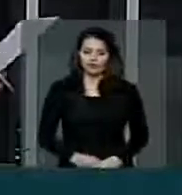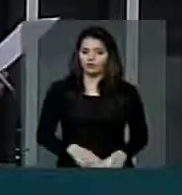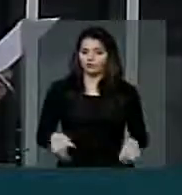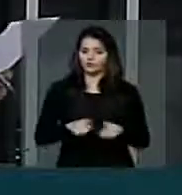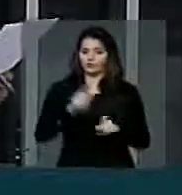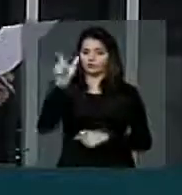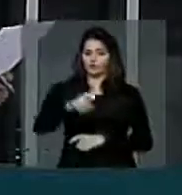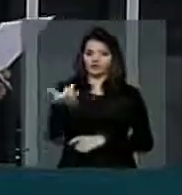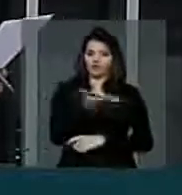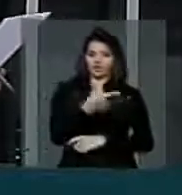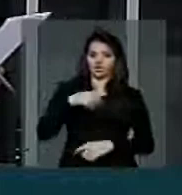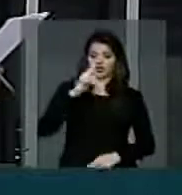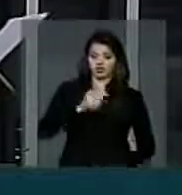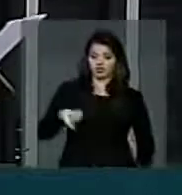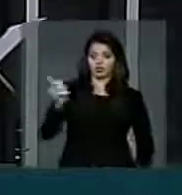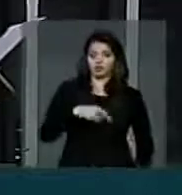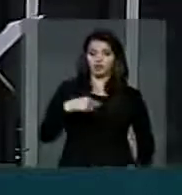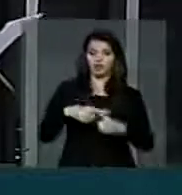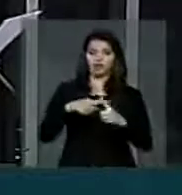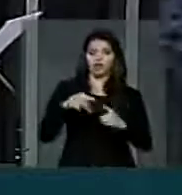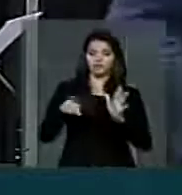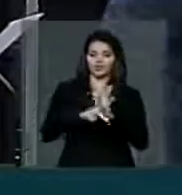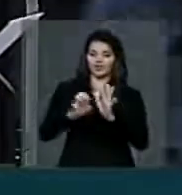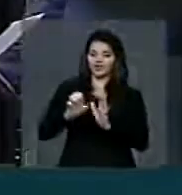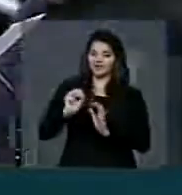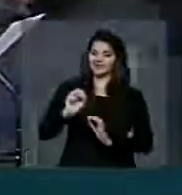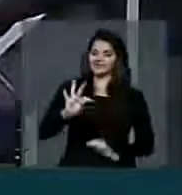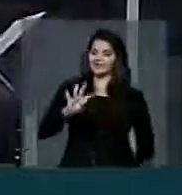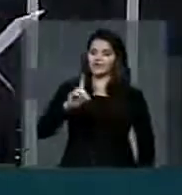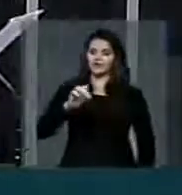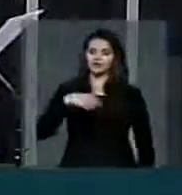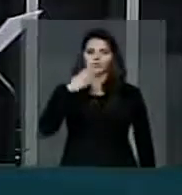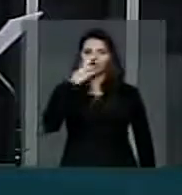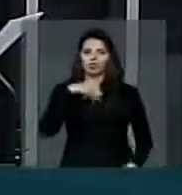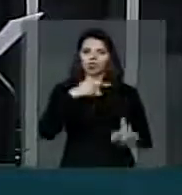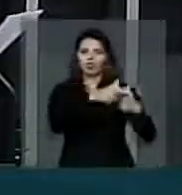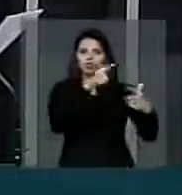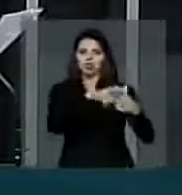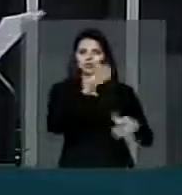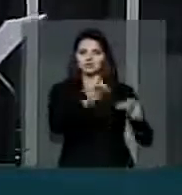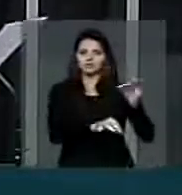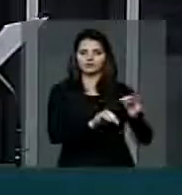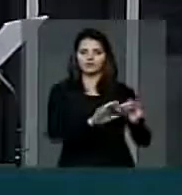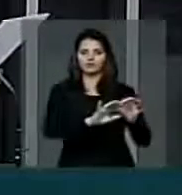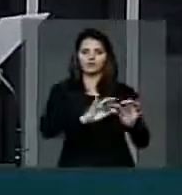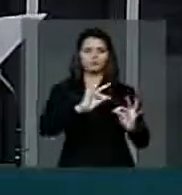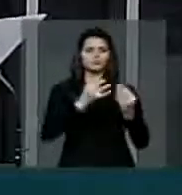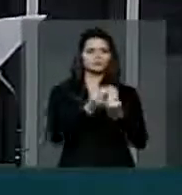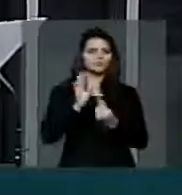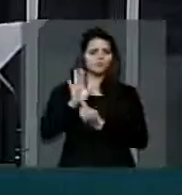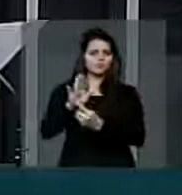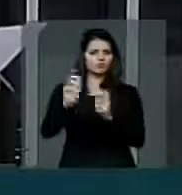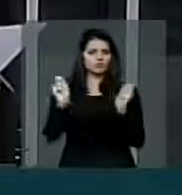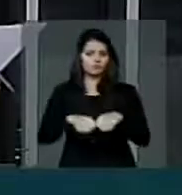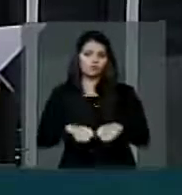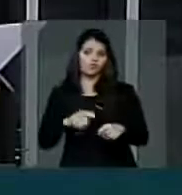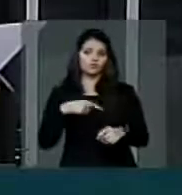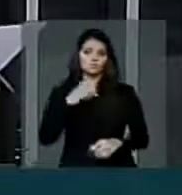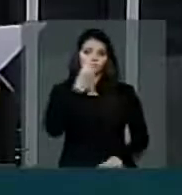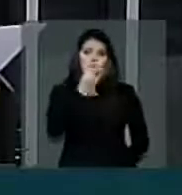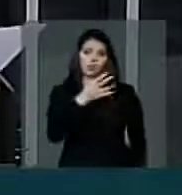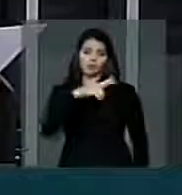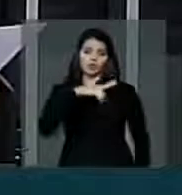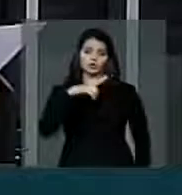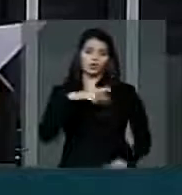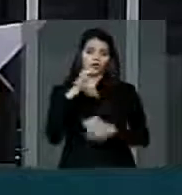que pretendem anular razões de Estado e desdenhar fundamentos jurídicos com aceno da suposta eficiência